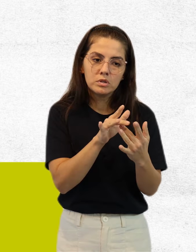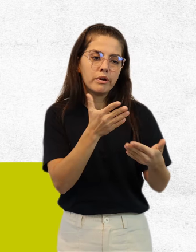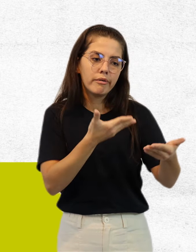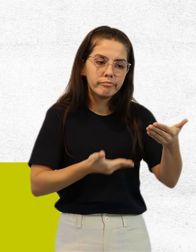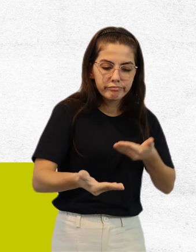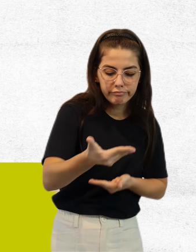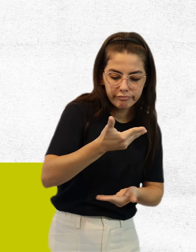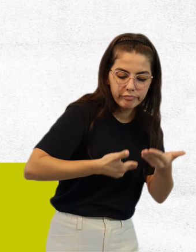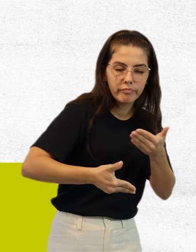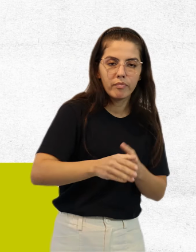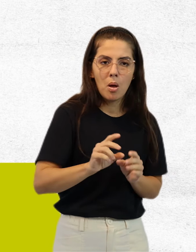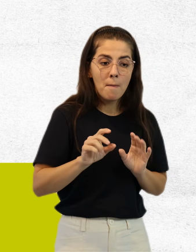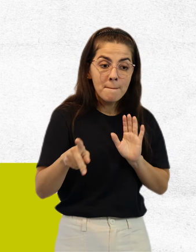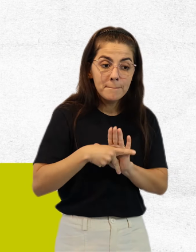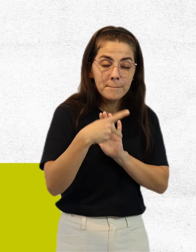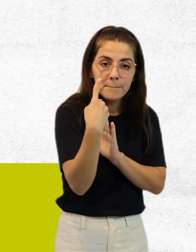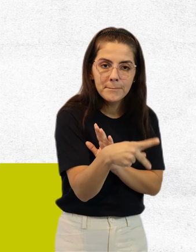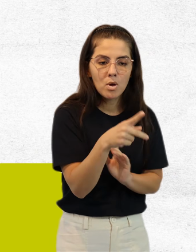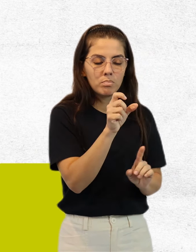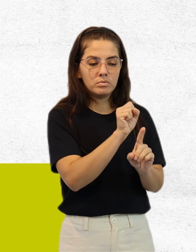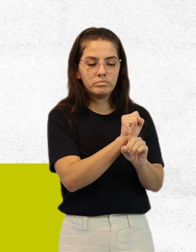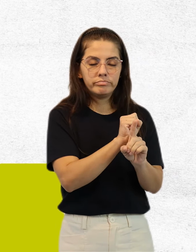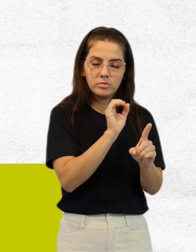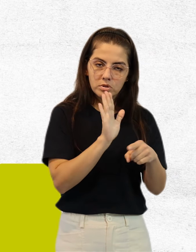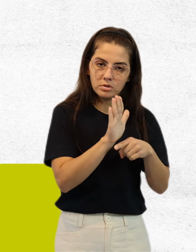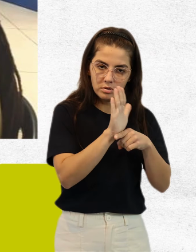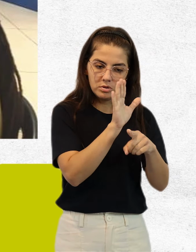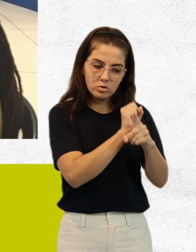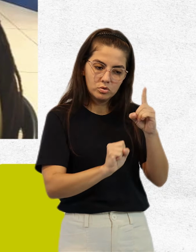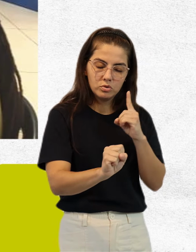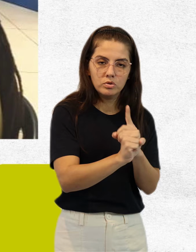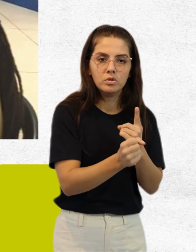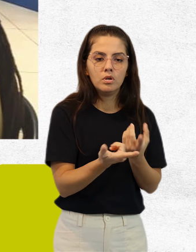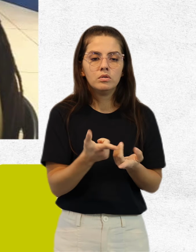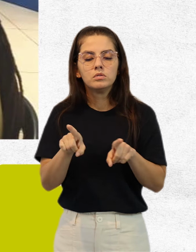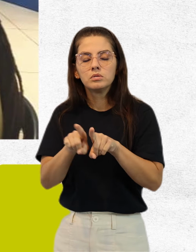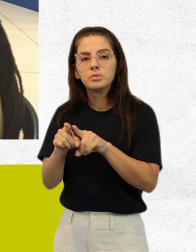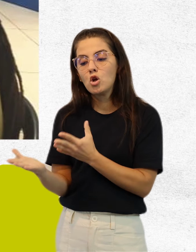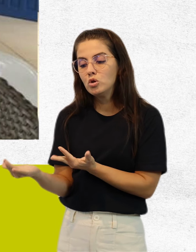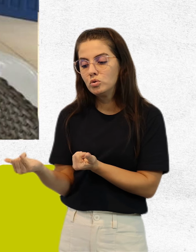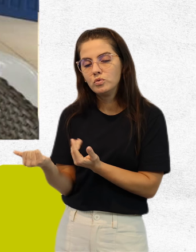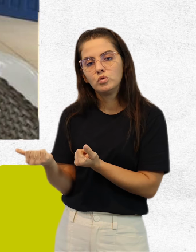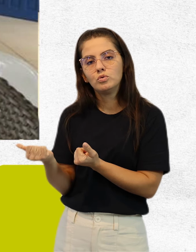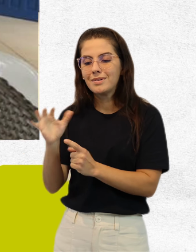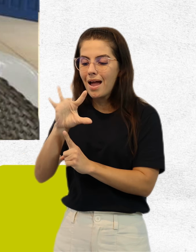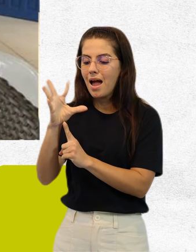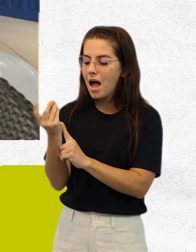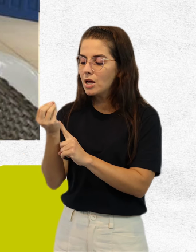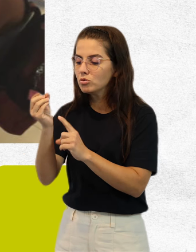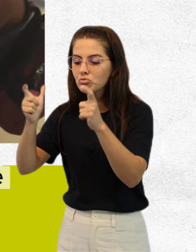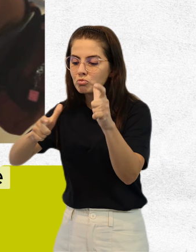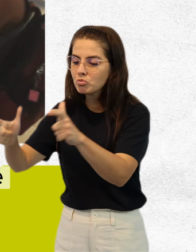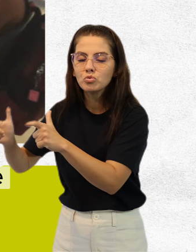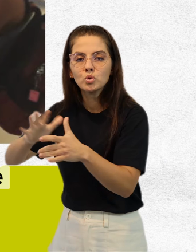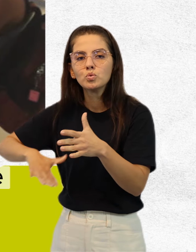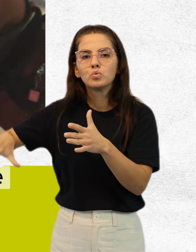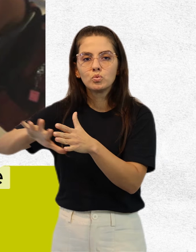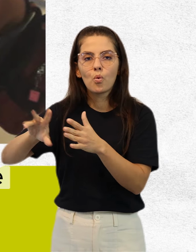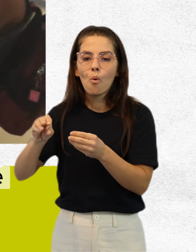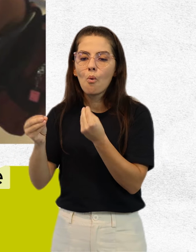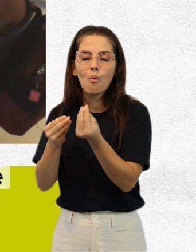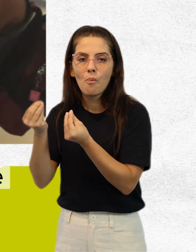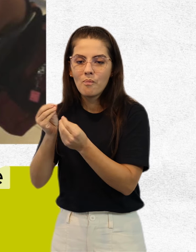tipificado da assistência social. Com juventude, nós temos 2 projetos hoje. O Arte por Toda Parte, que é a qualificação profissional no ramo